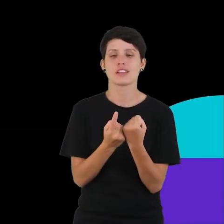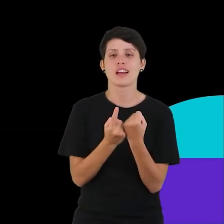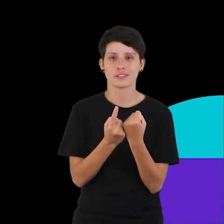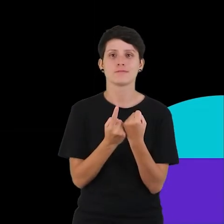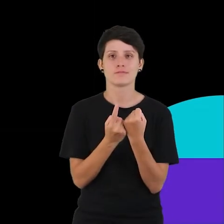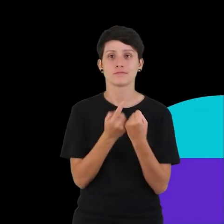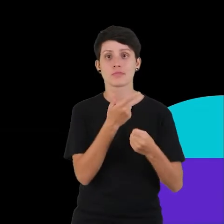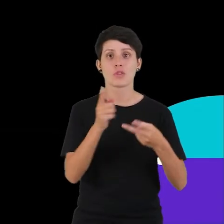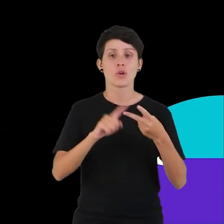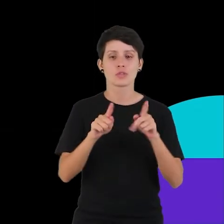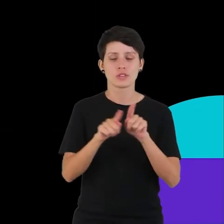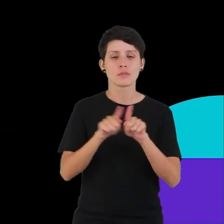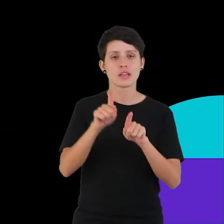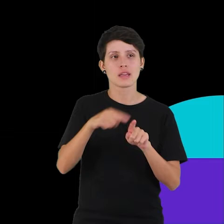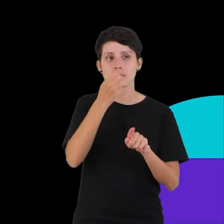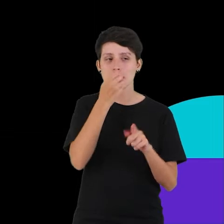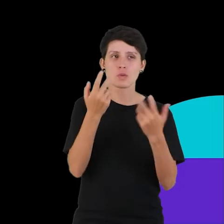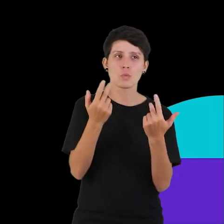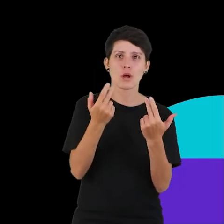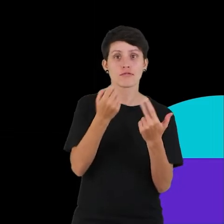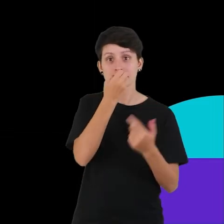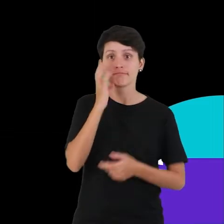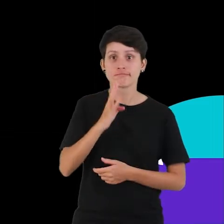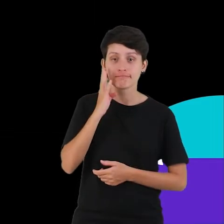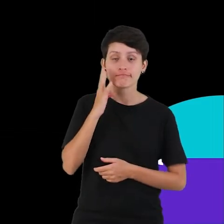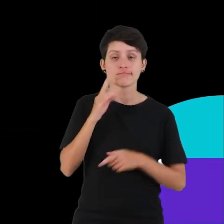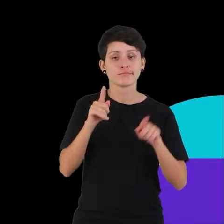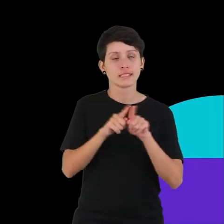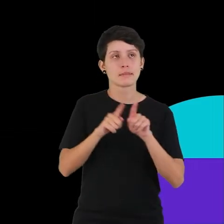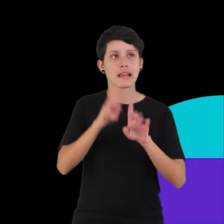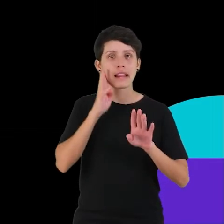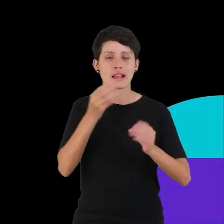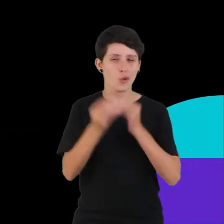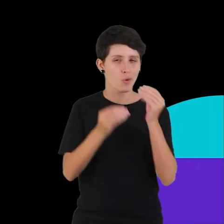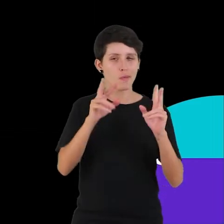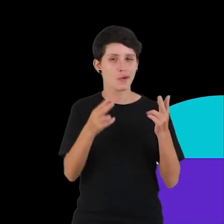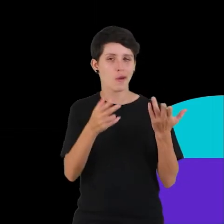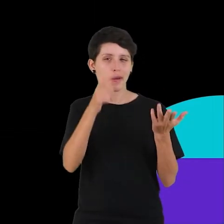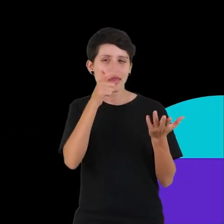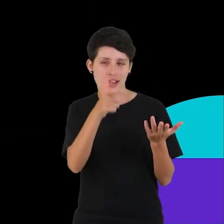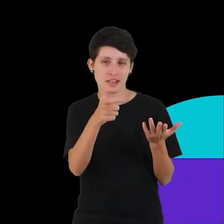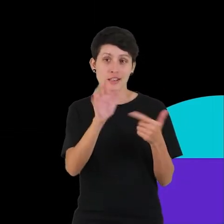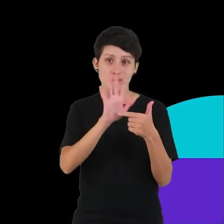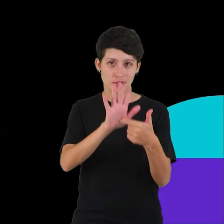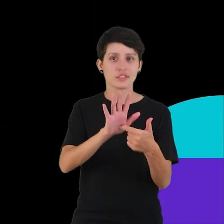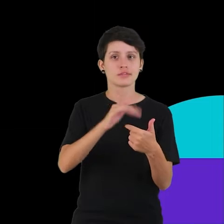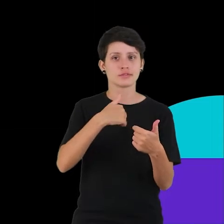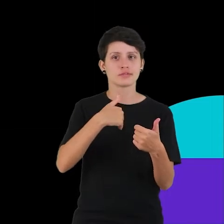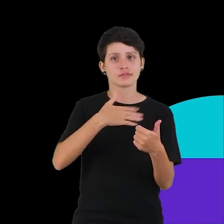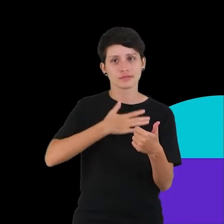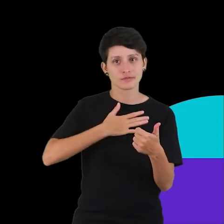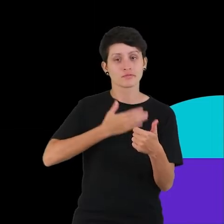bem legal, bem legal no sentido de bem interessante, né? É o problema da imunização. Então, quando a